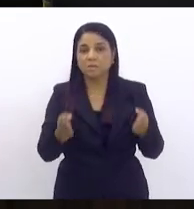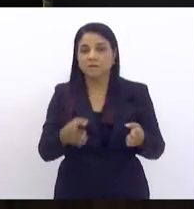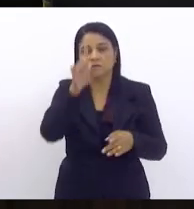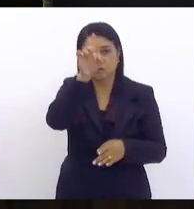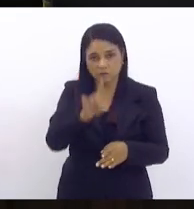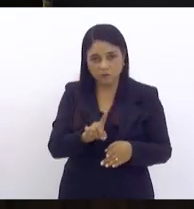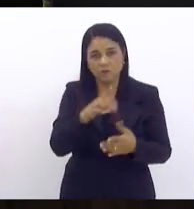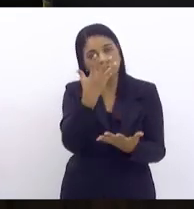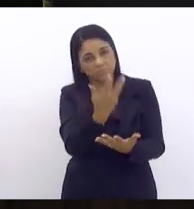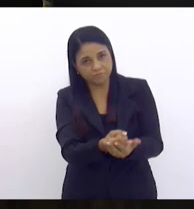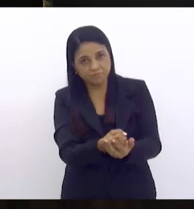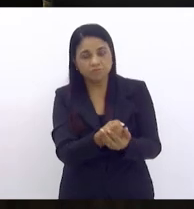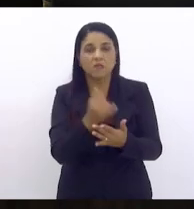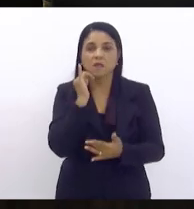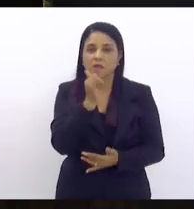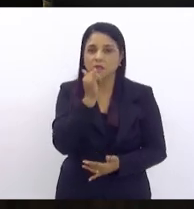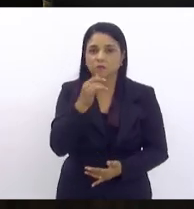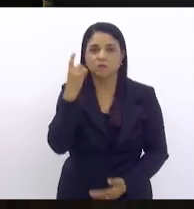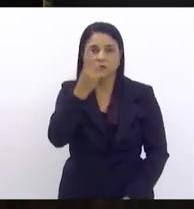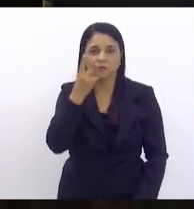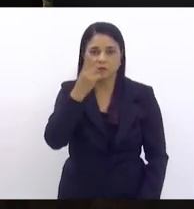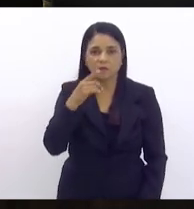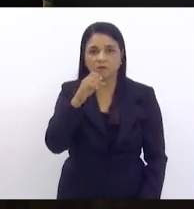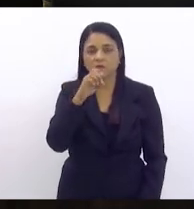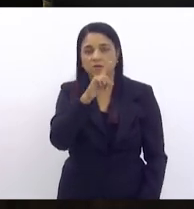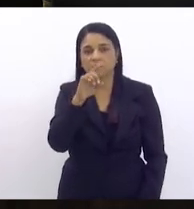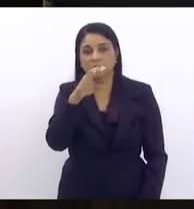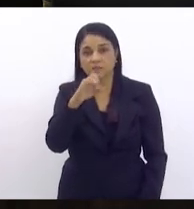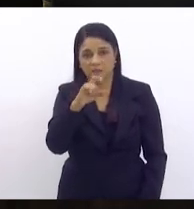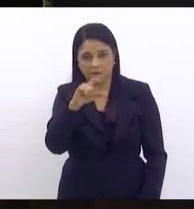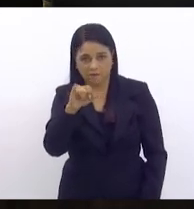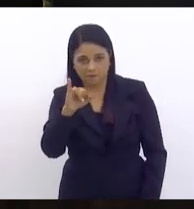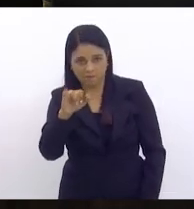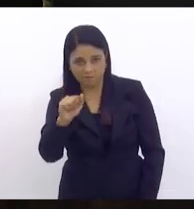diretora favorável. Relator, deputada Célia Jordão,